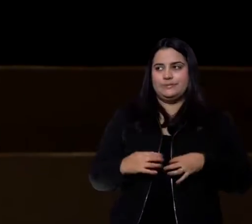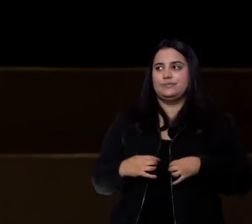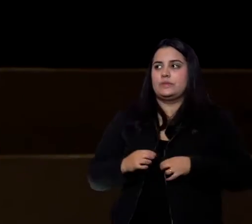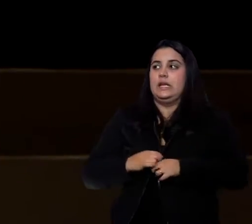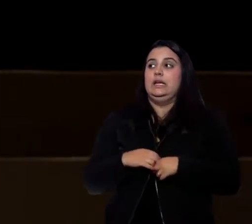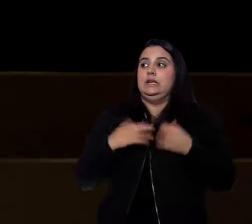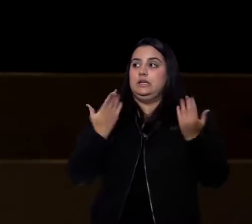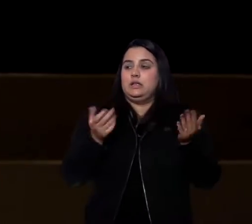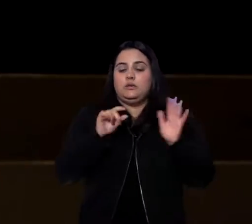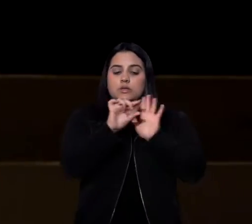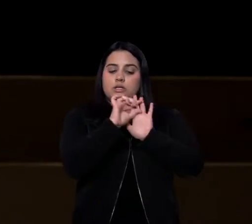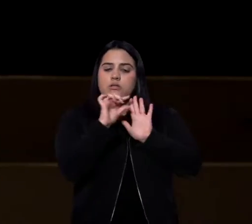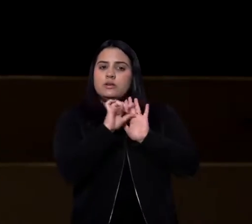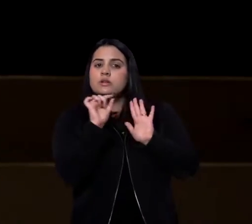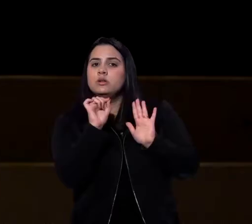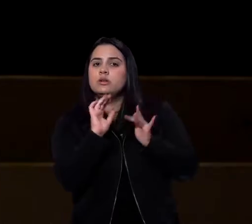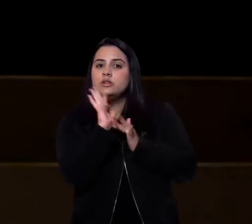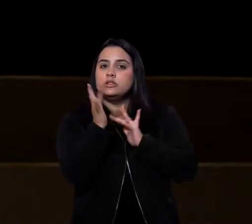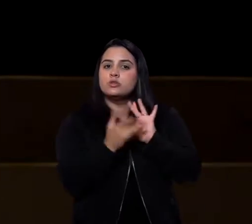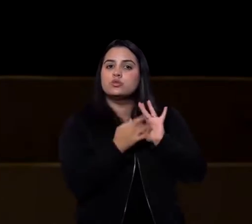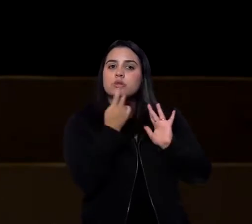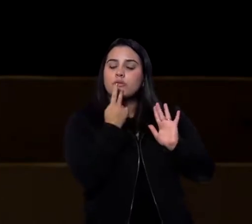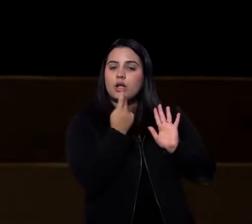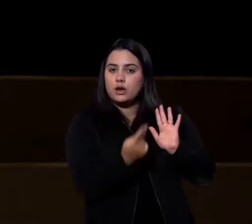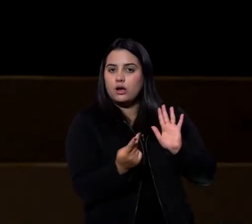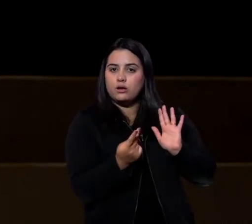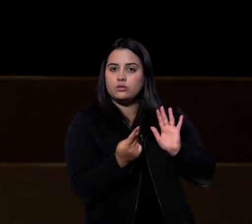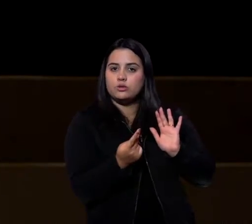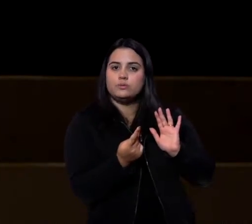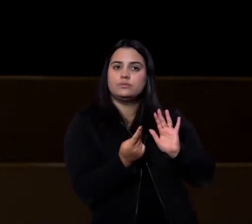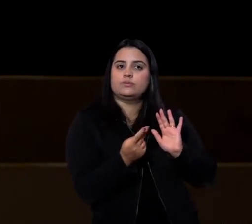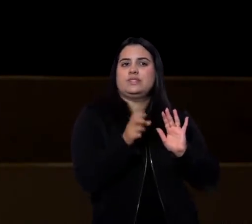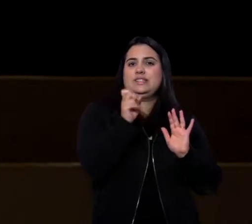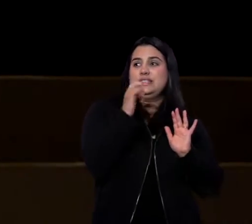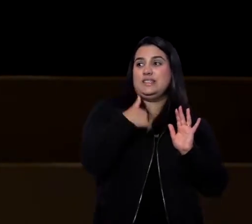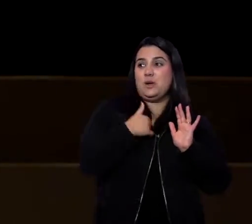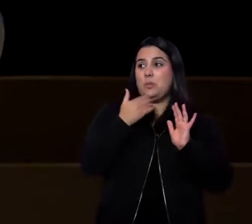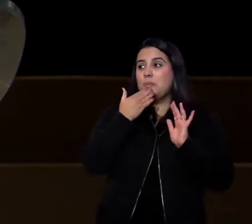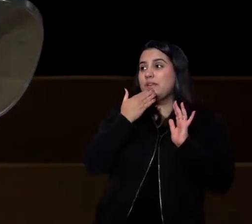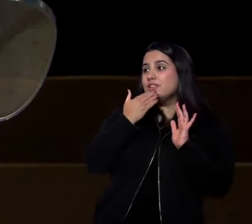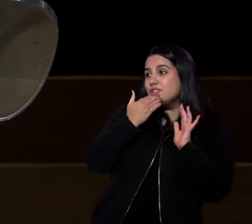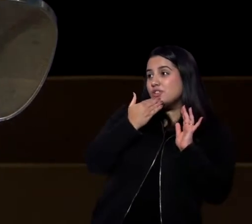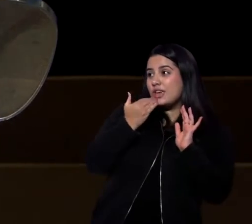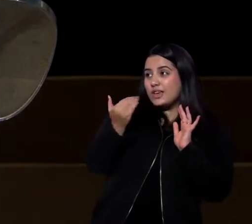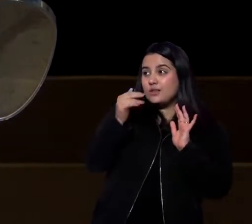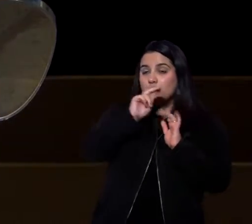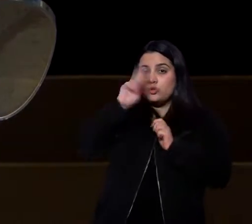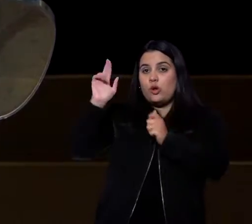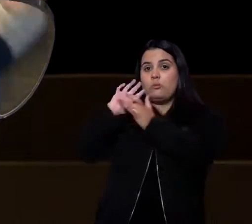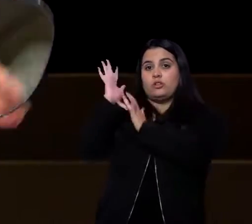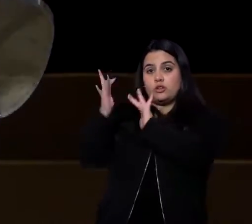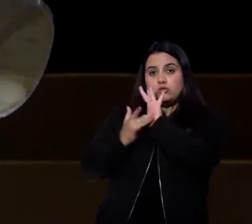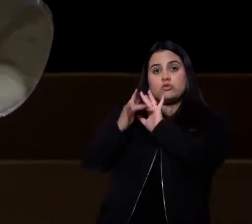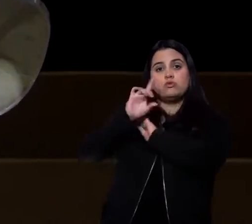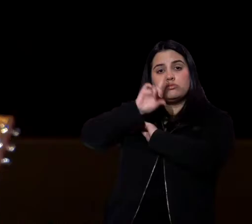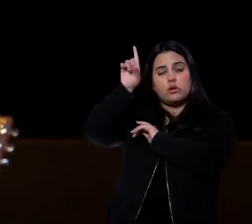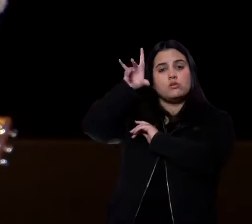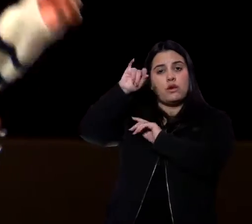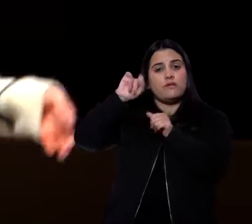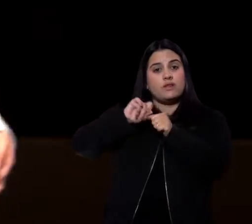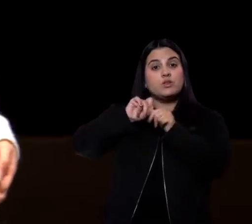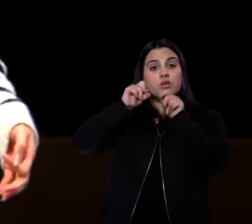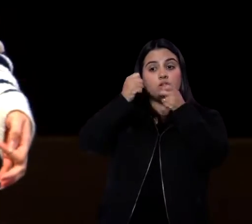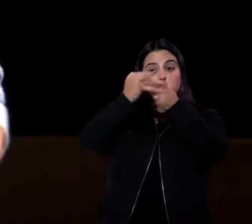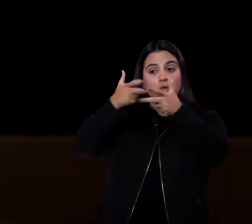leu, Jesus está dizendo que se a gente pedir no nome dele, ele realizaria coisas